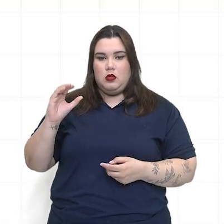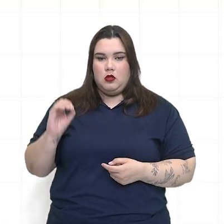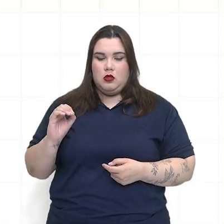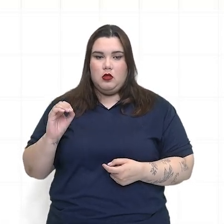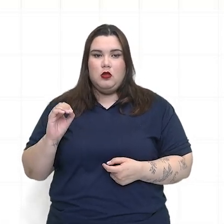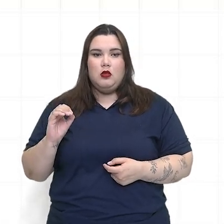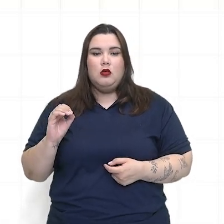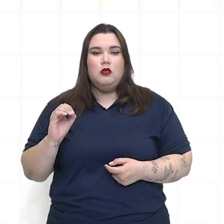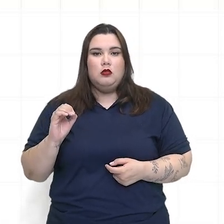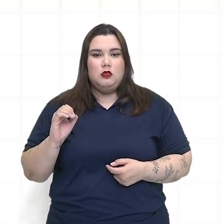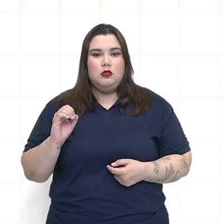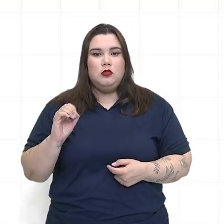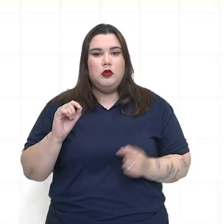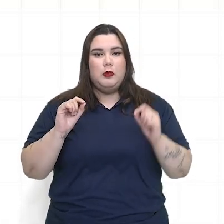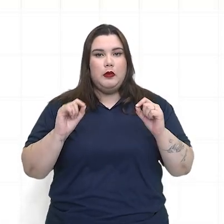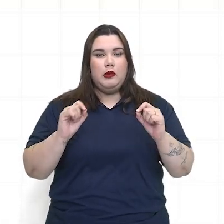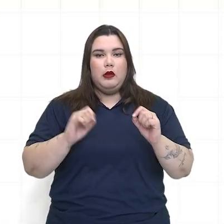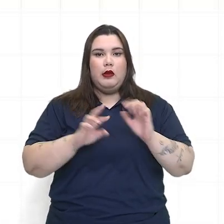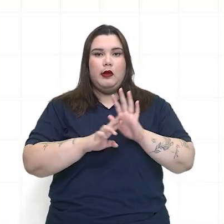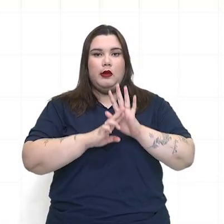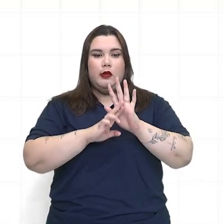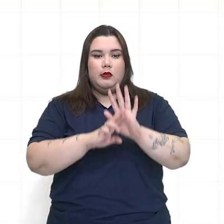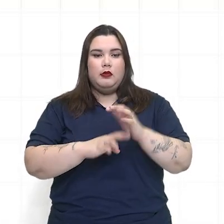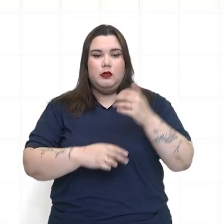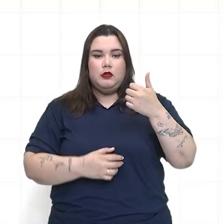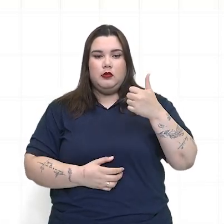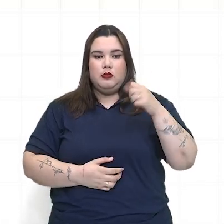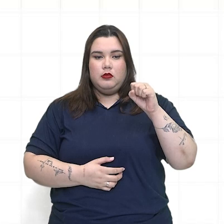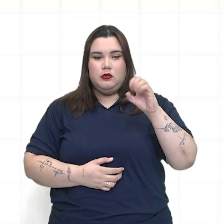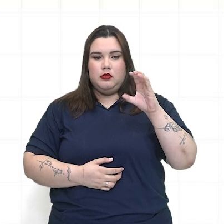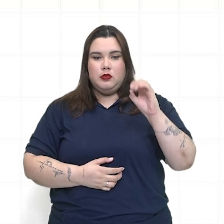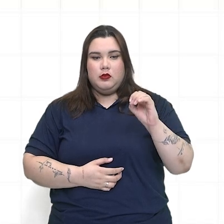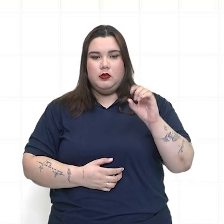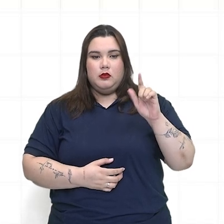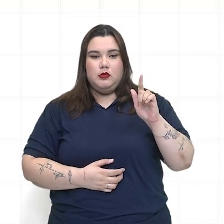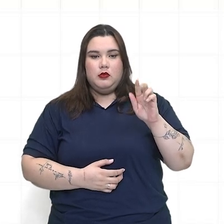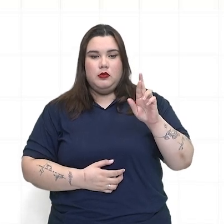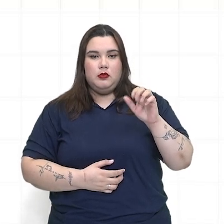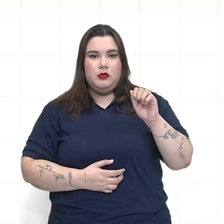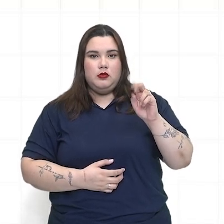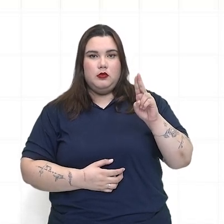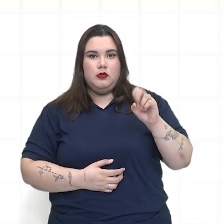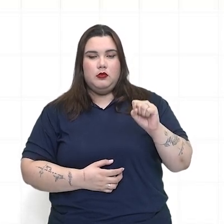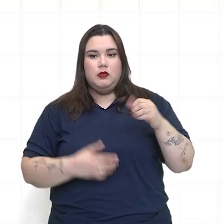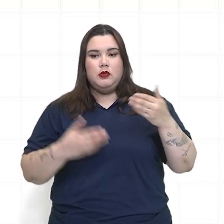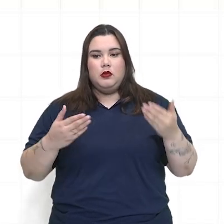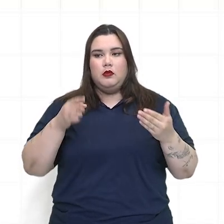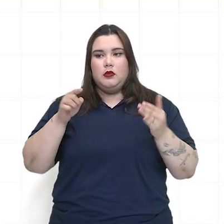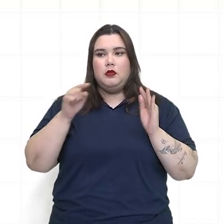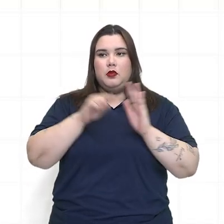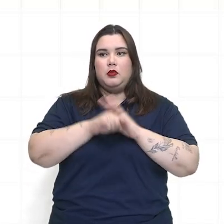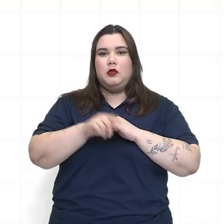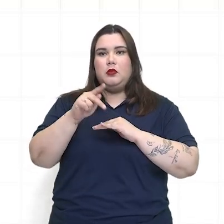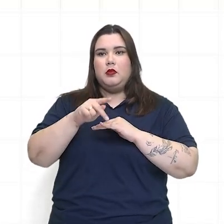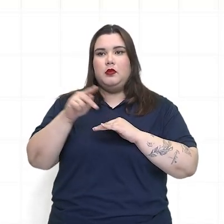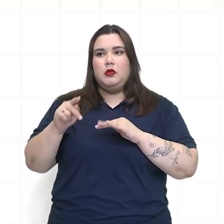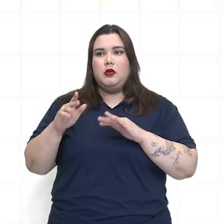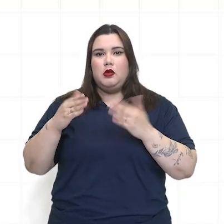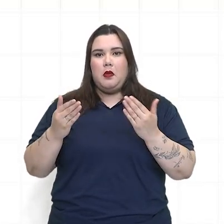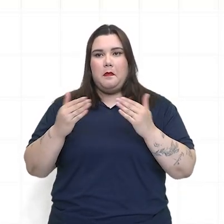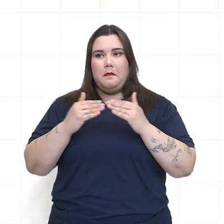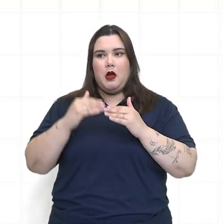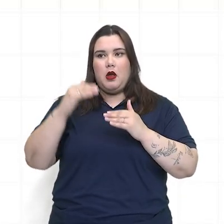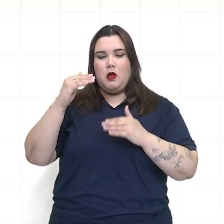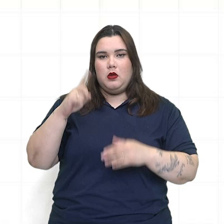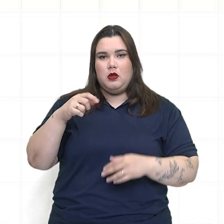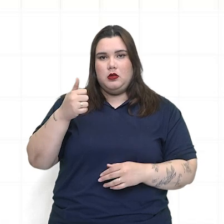que é a medida de 180 graus. E aí vocês podem perguntar, professora, então a maior medida